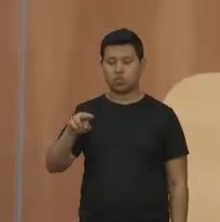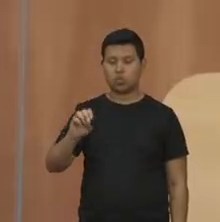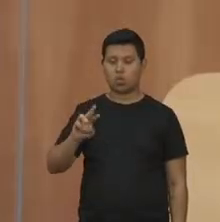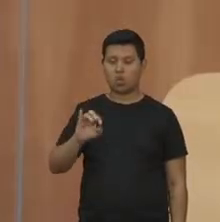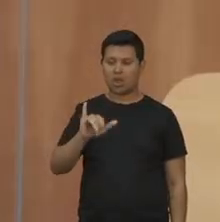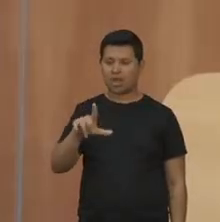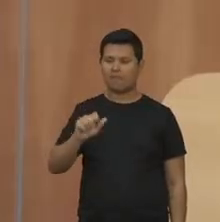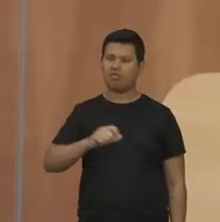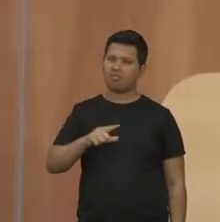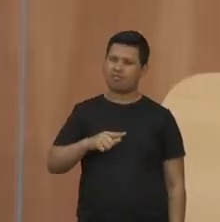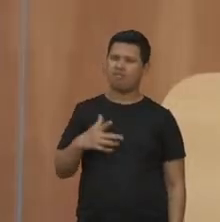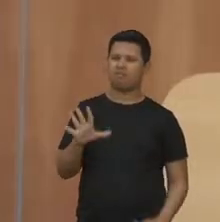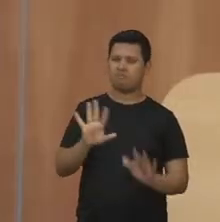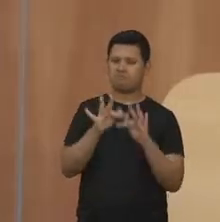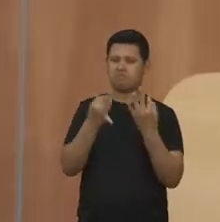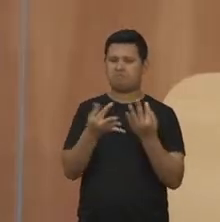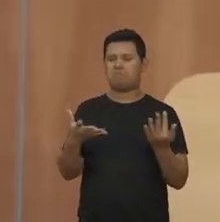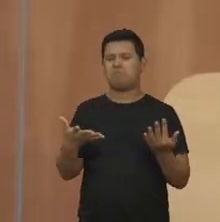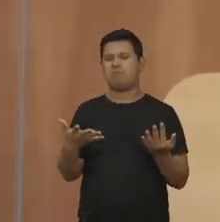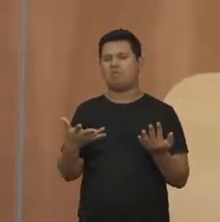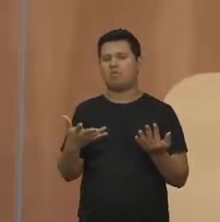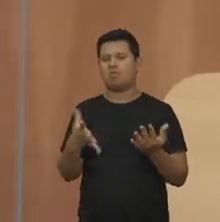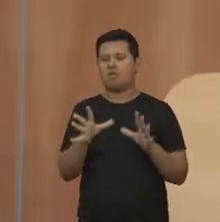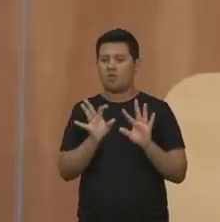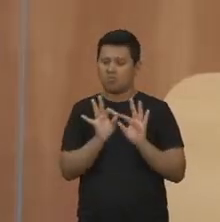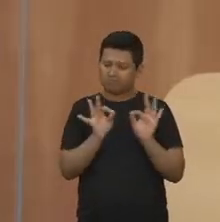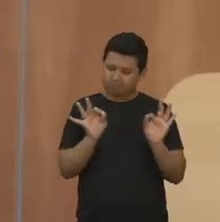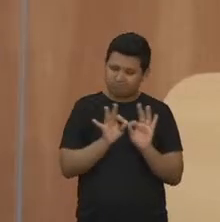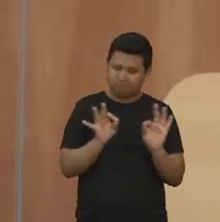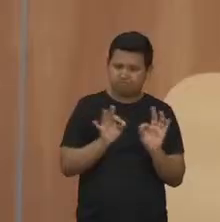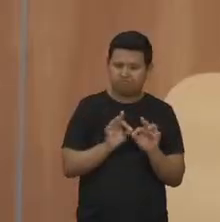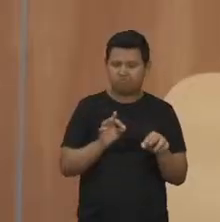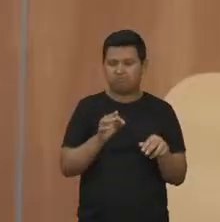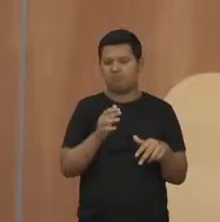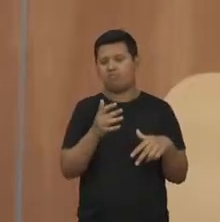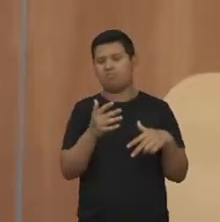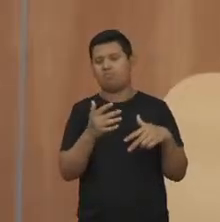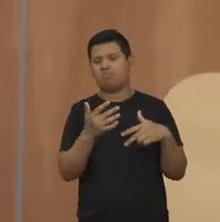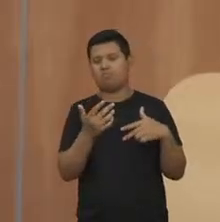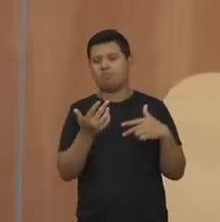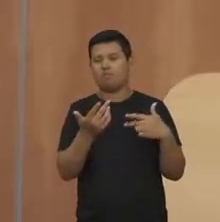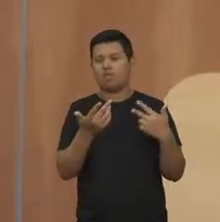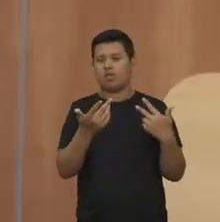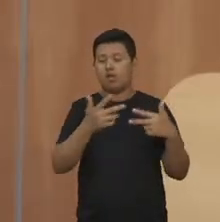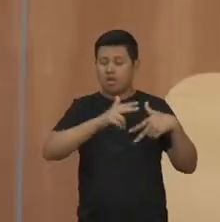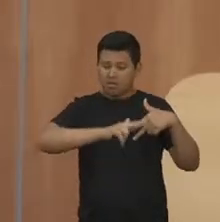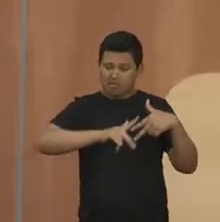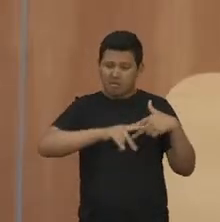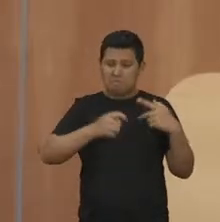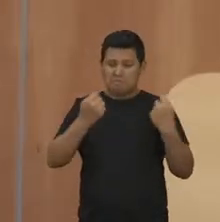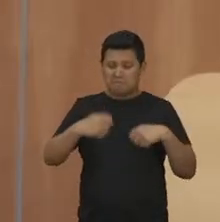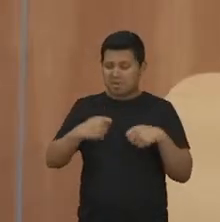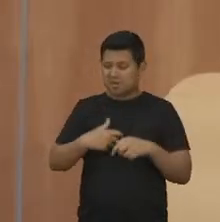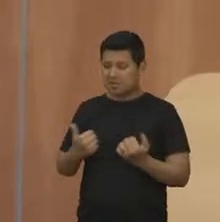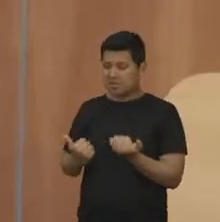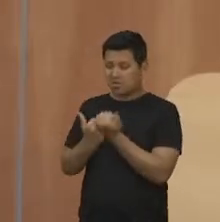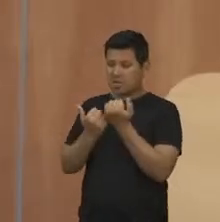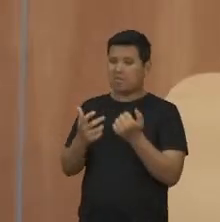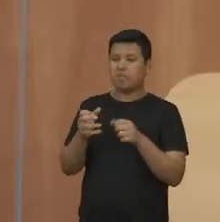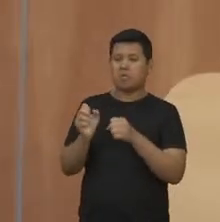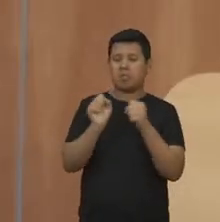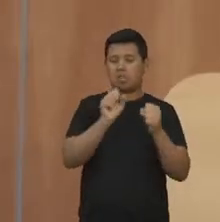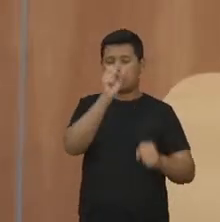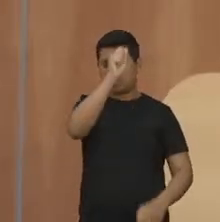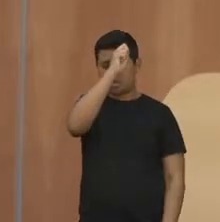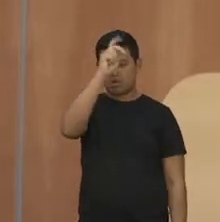famílias hipossuficientes, famílias muito humildes, que estão expostas aí a risco e que não estão sendo amparadas pelo poder público. É obrigação,